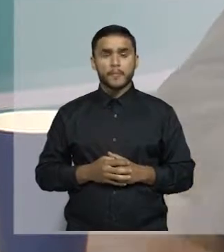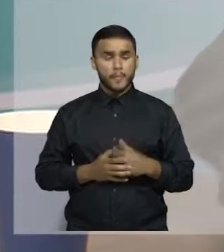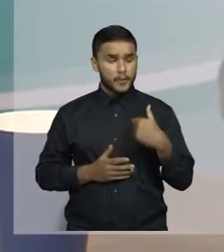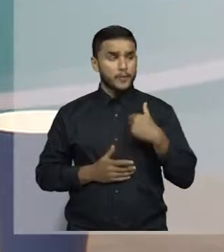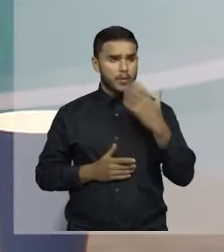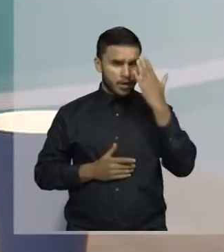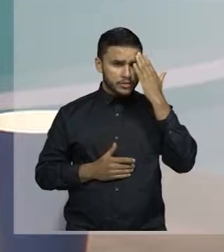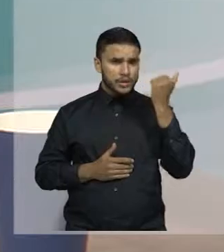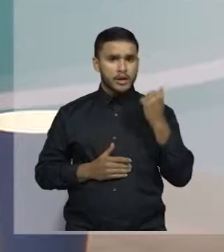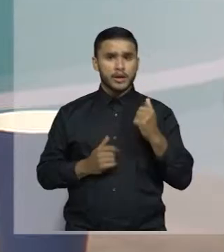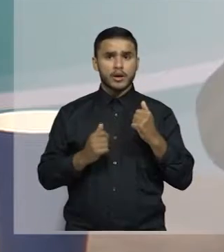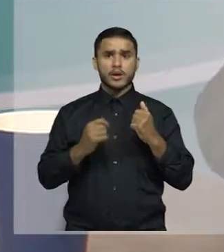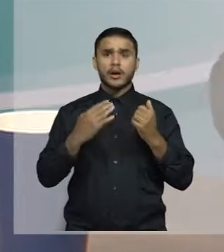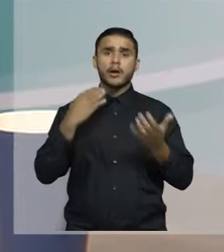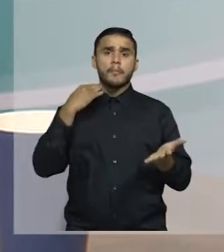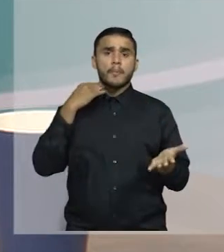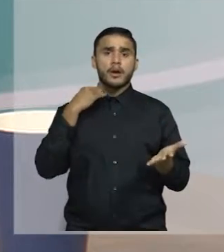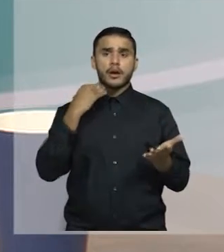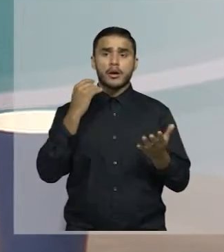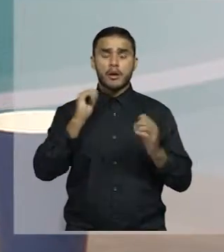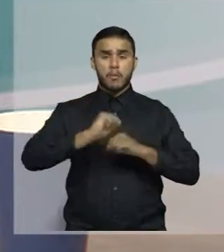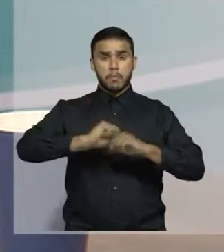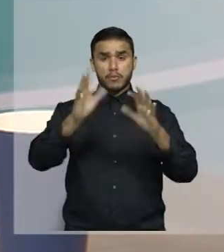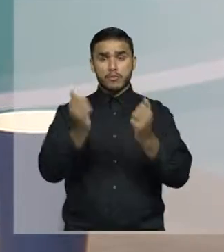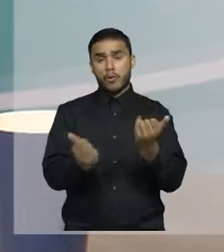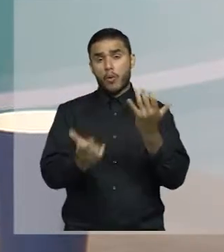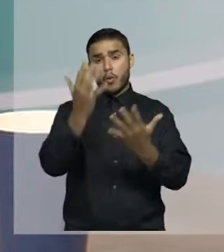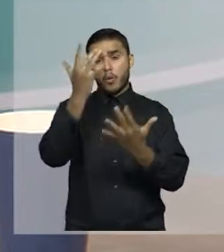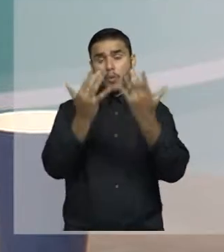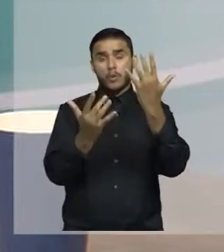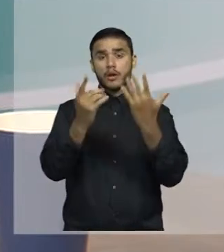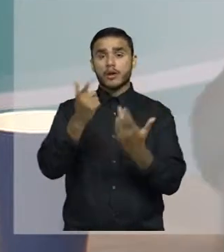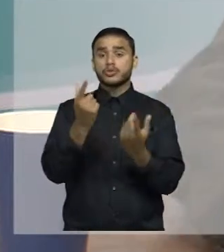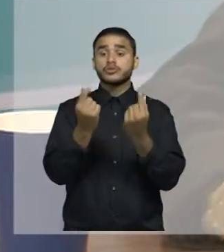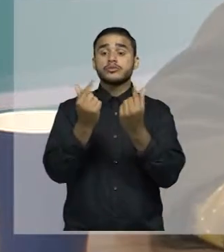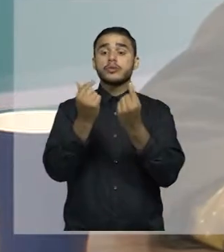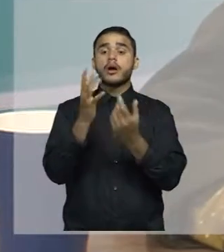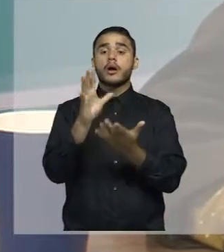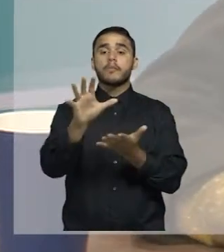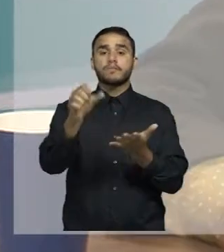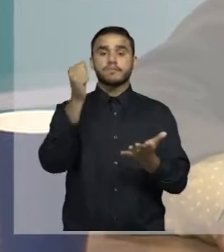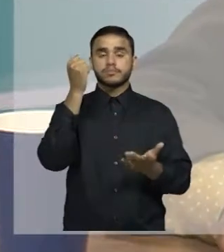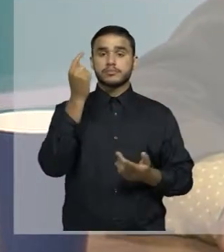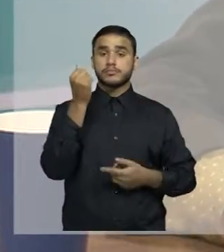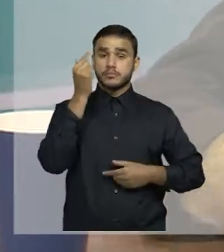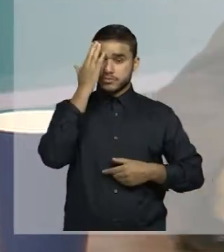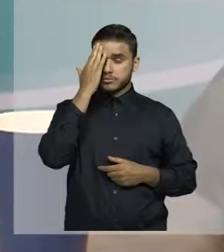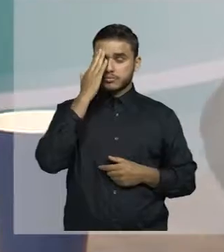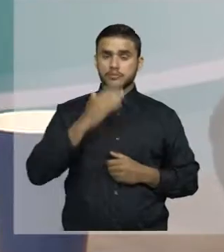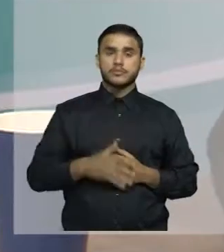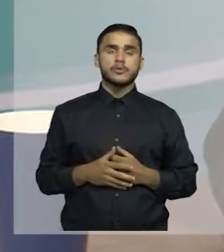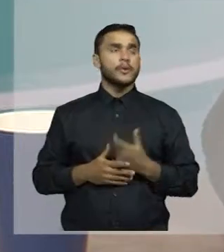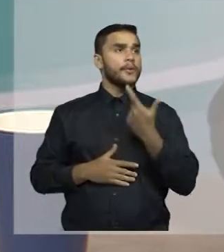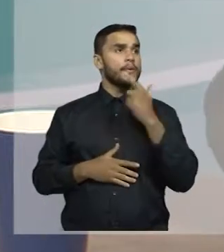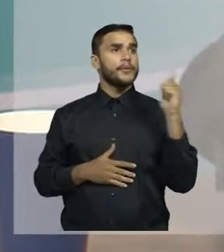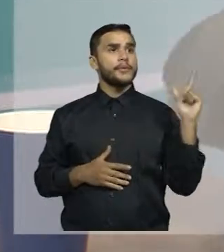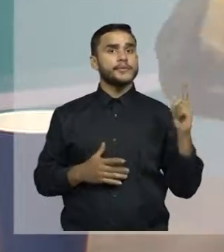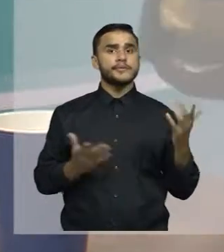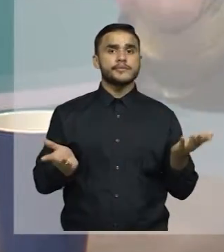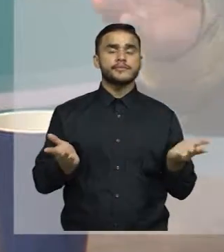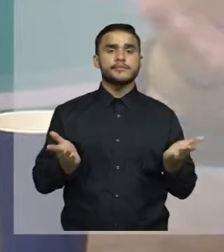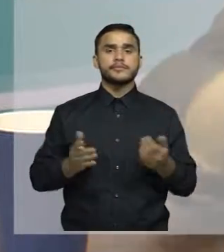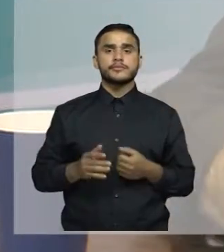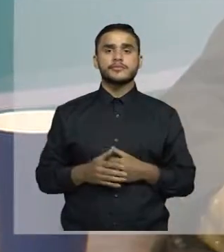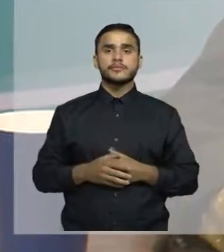Porque quando explodem um banco, a finalidade é o quê? É o dinheiro do banco, né? Então, ali você não pode classificar. Mas quando a ideia,